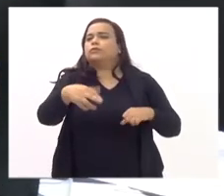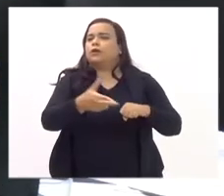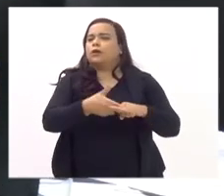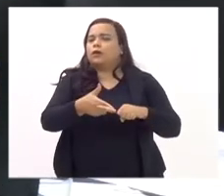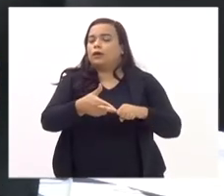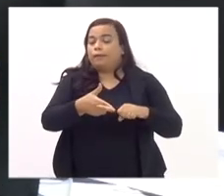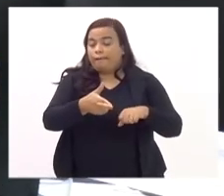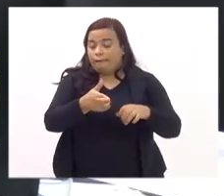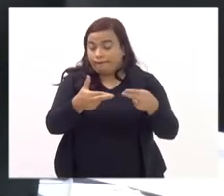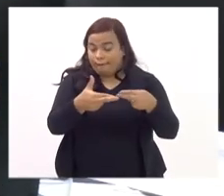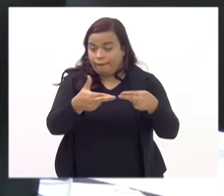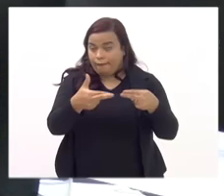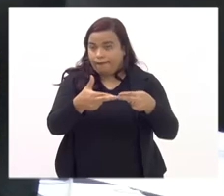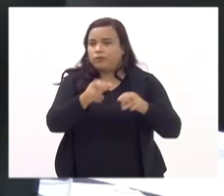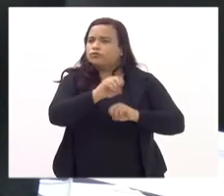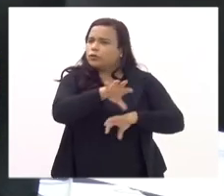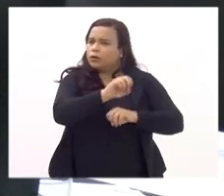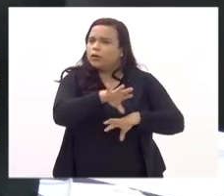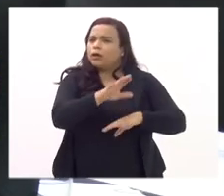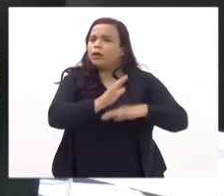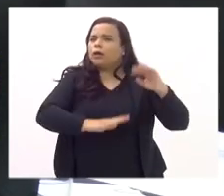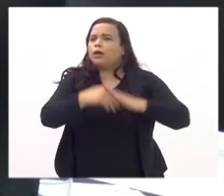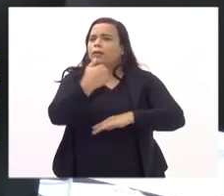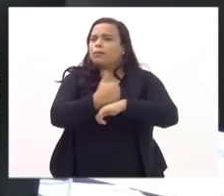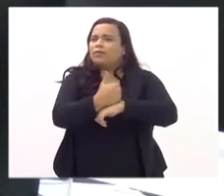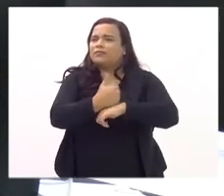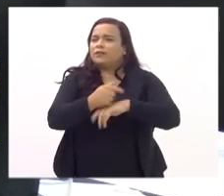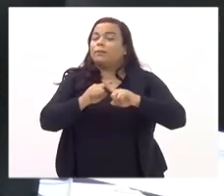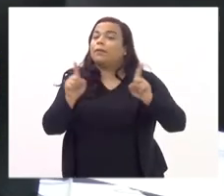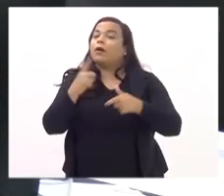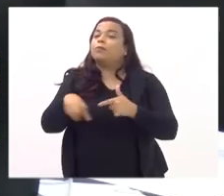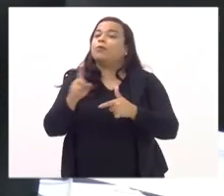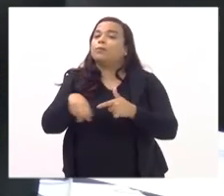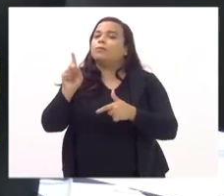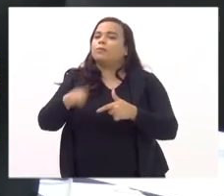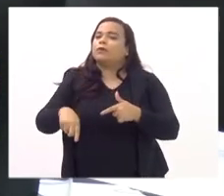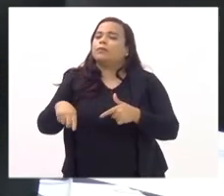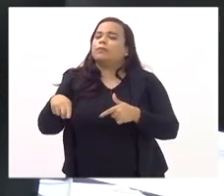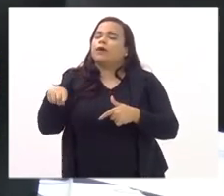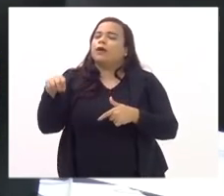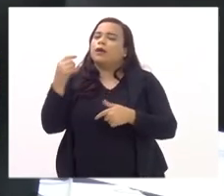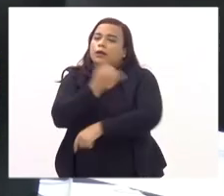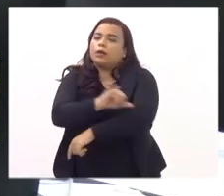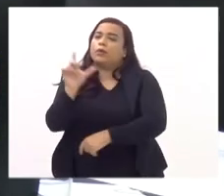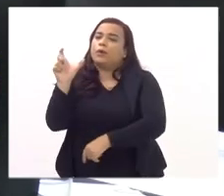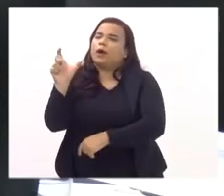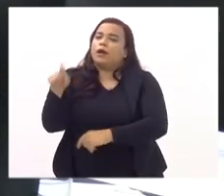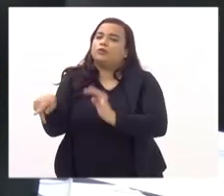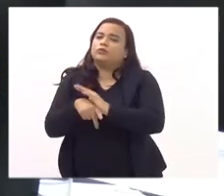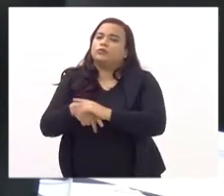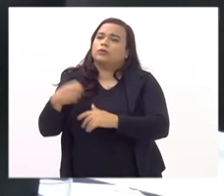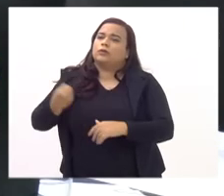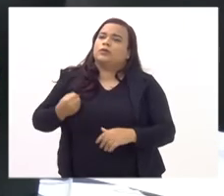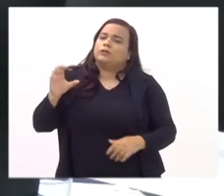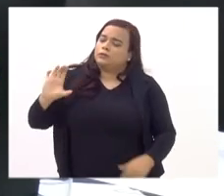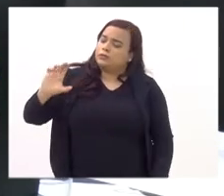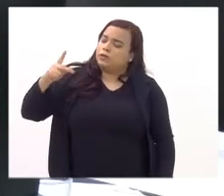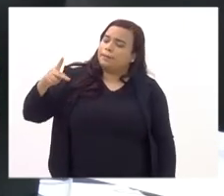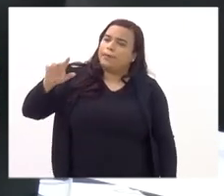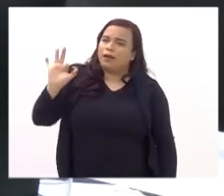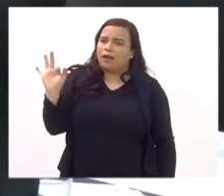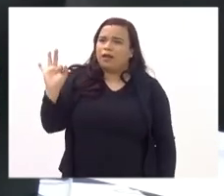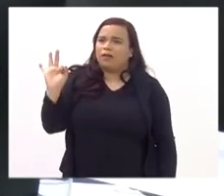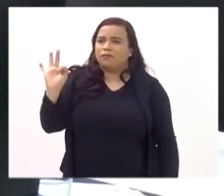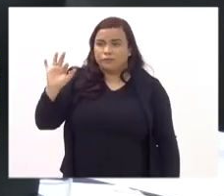profissional. O problema aí é que, como o RioCard é oferecido pelo CPF, o estudante tem uma limitação dos